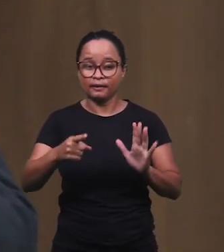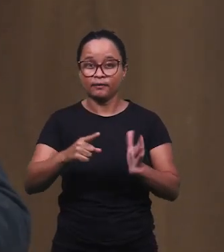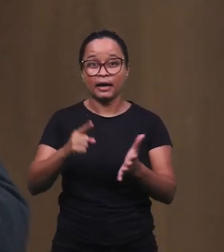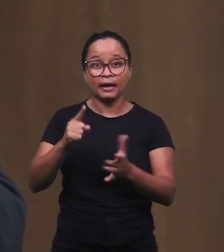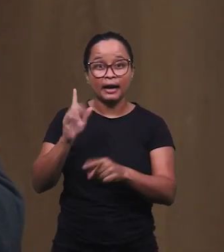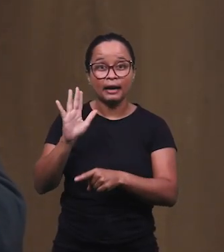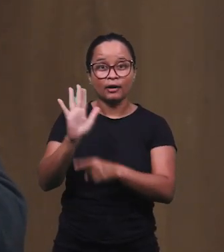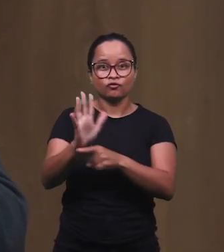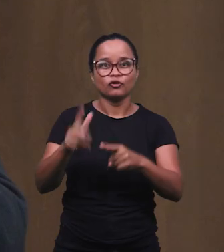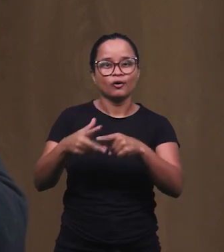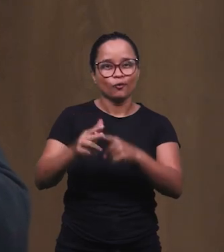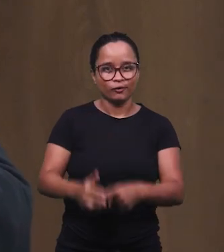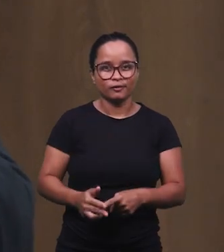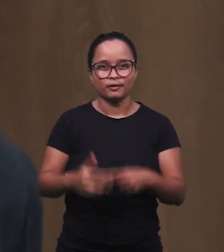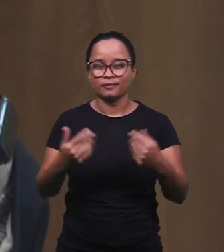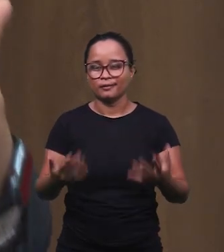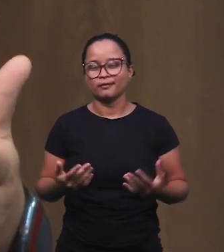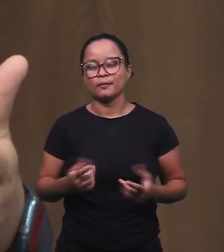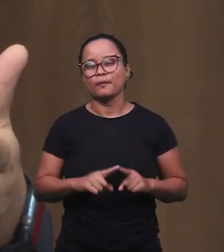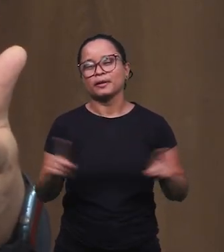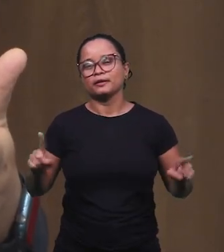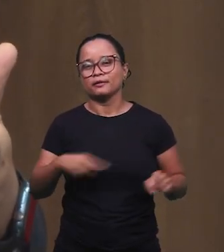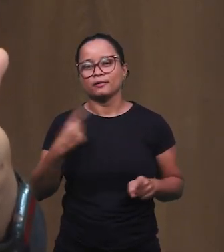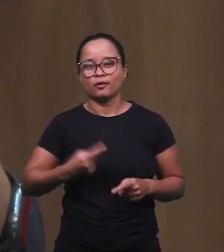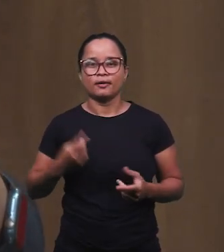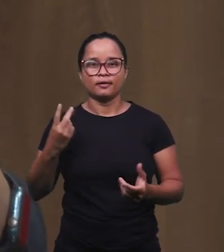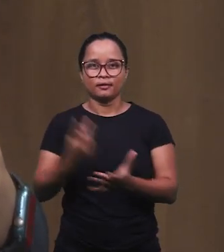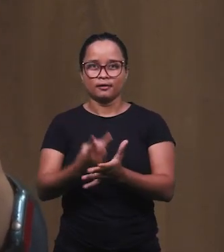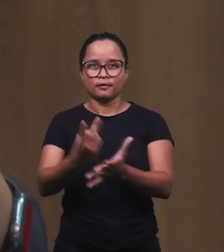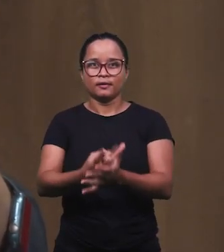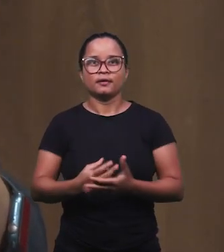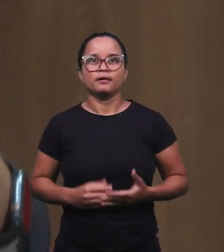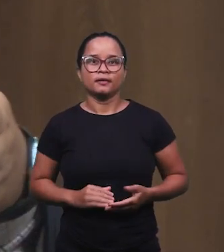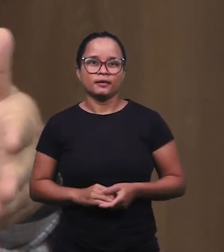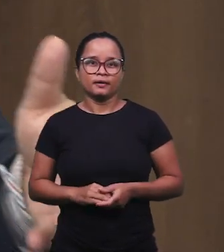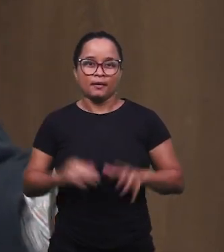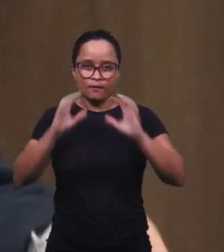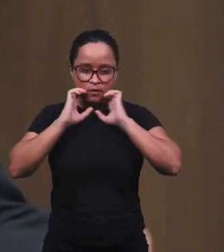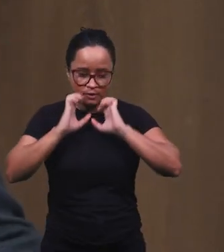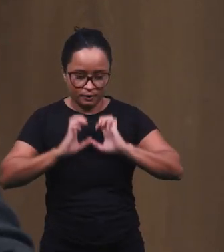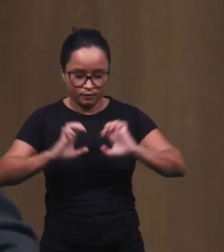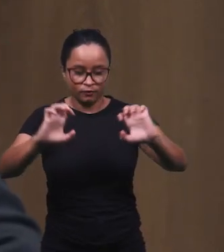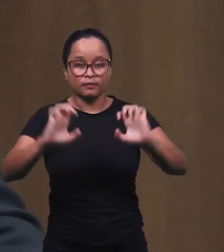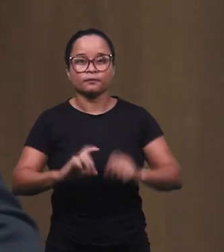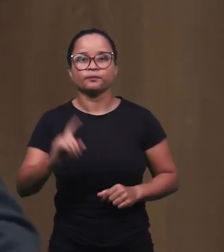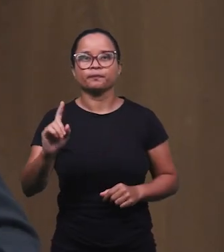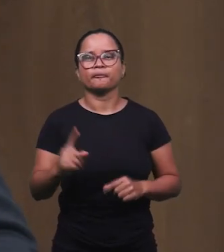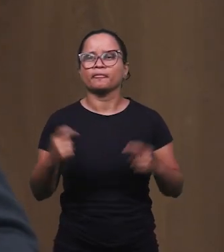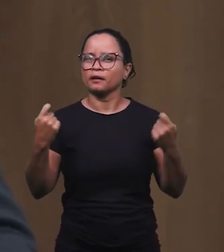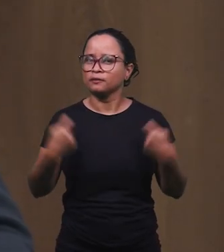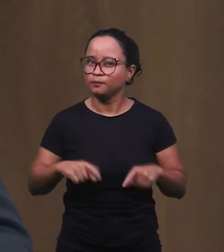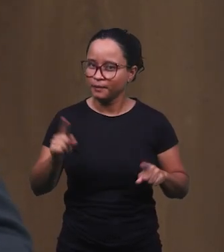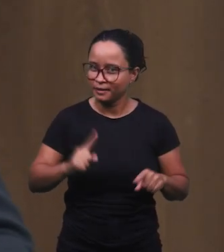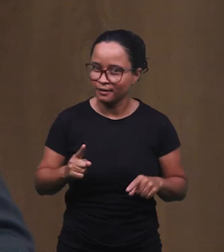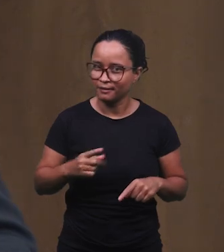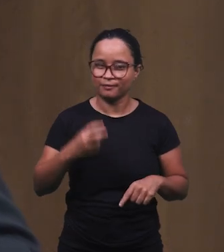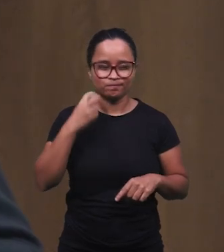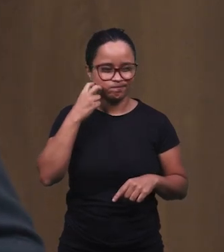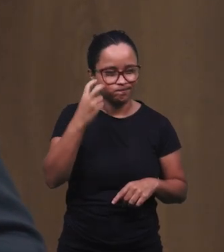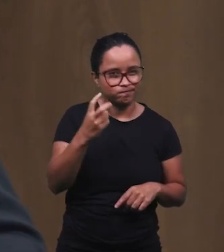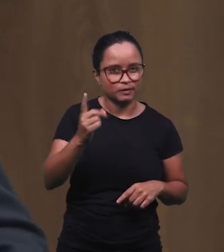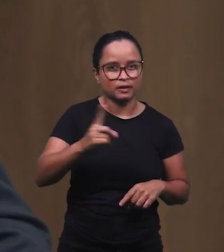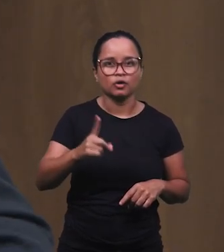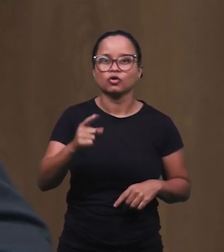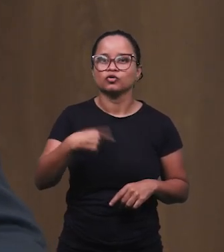essa timidez das pessoas. Mas a gente sempre fala que principalmente para evangelizar, a gente não deve ser tímido, a gente